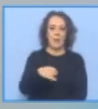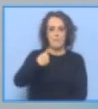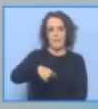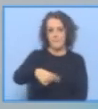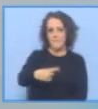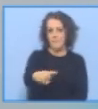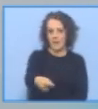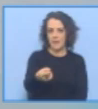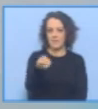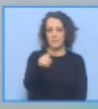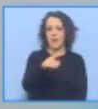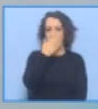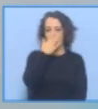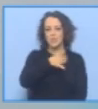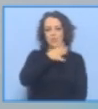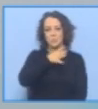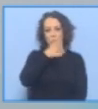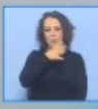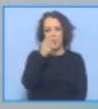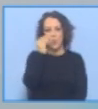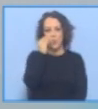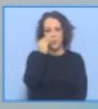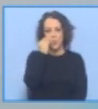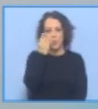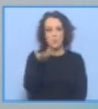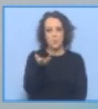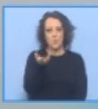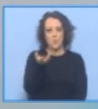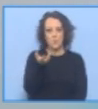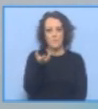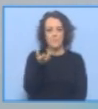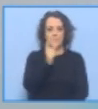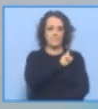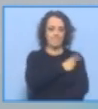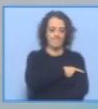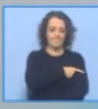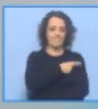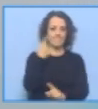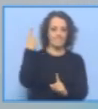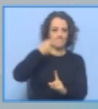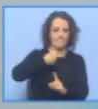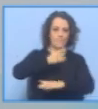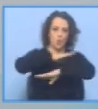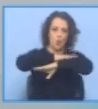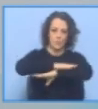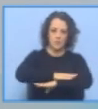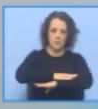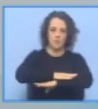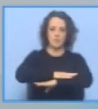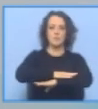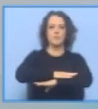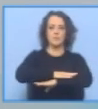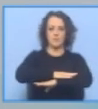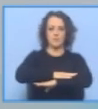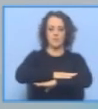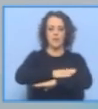também para explicar realmente esta relação, e que falávamos disso também, de autoridade, de obediência,